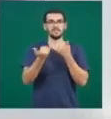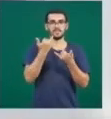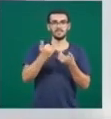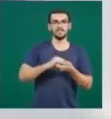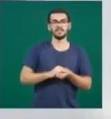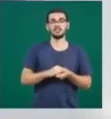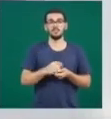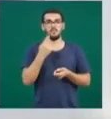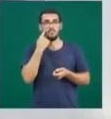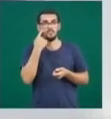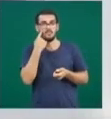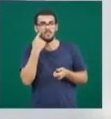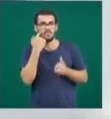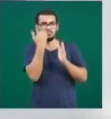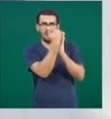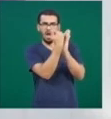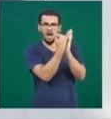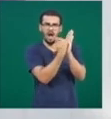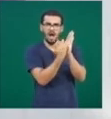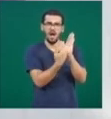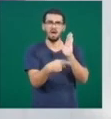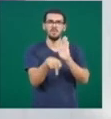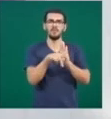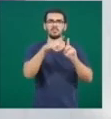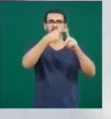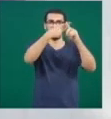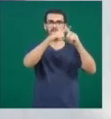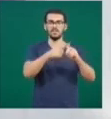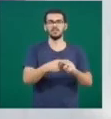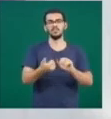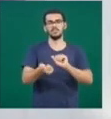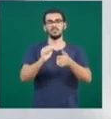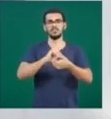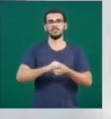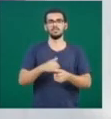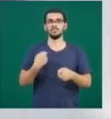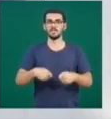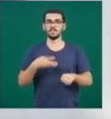a programação completa da Olimpíada Universitária, é só acessar a página